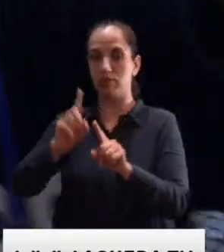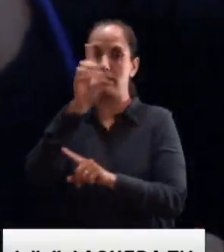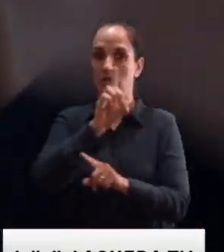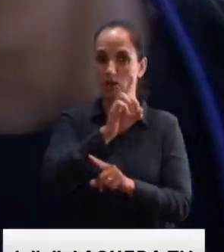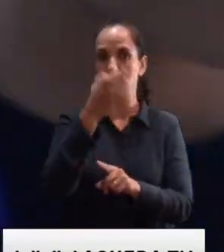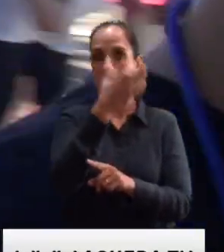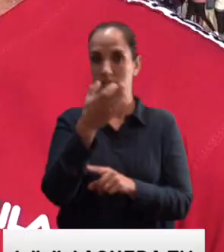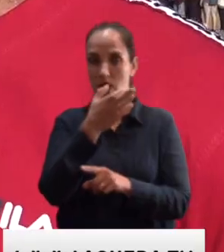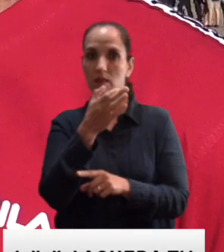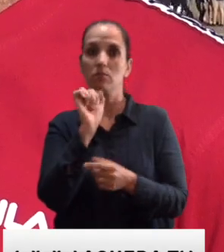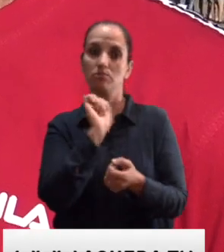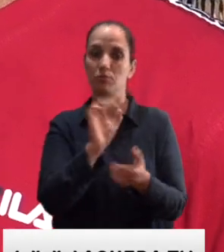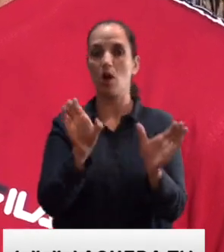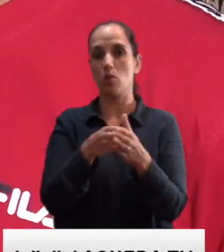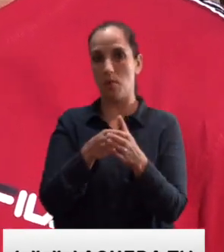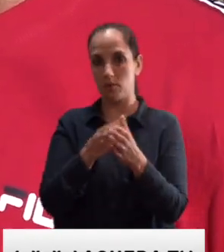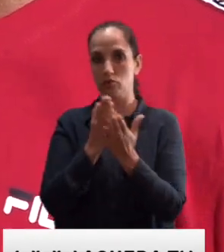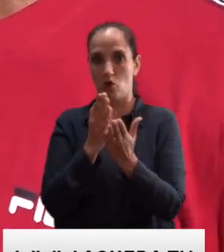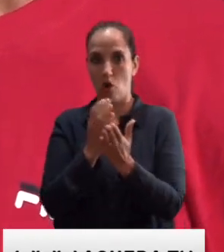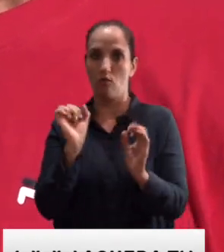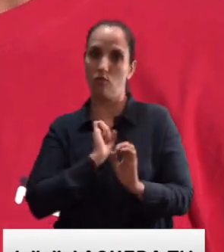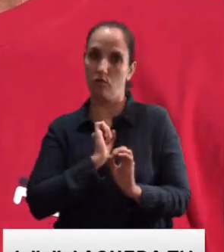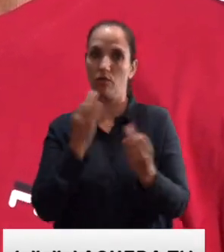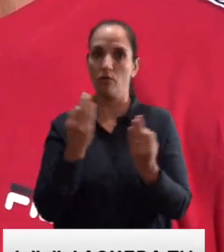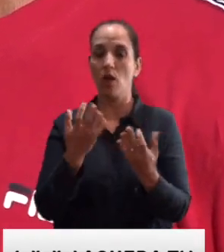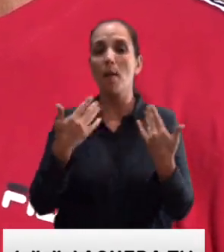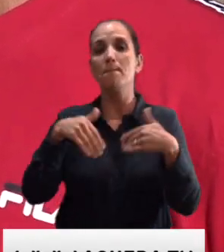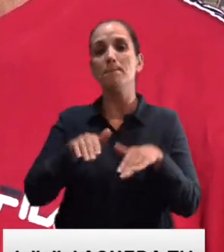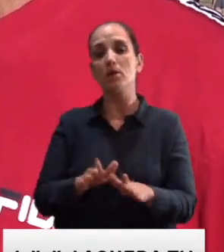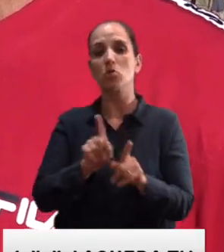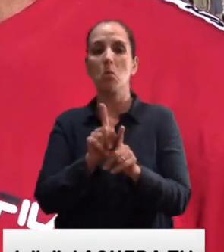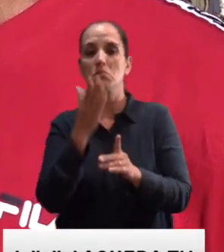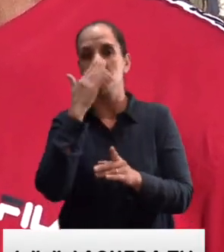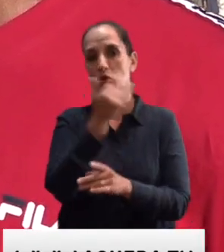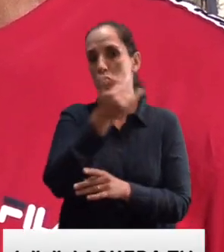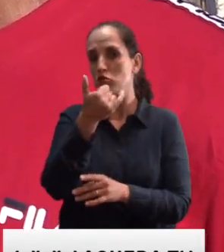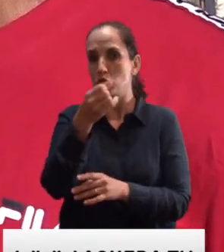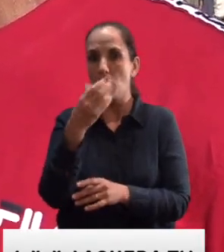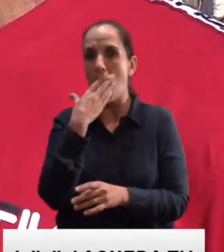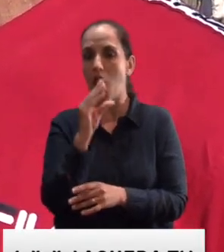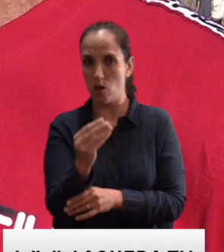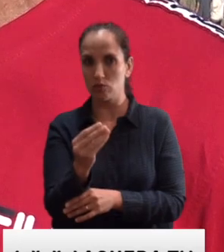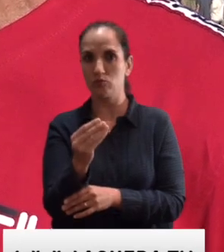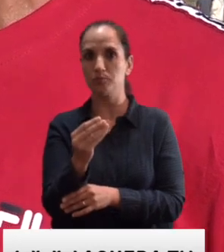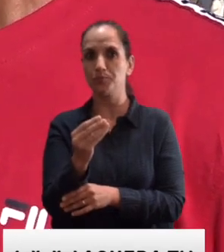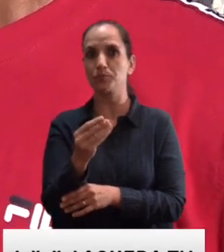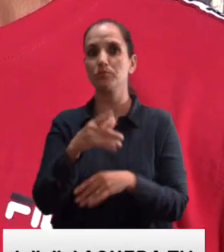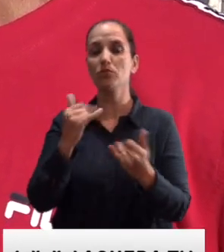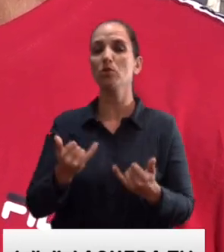para os alunos do 6º e do 7º ano do nosso agrupamento, que serão cerca de 250